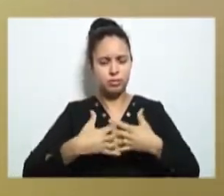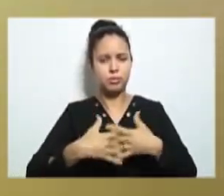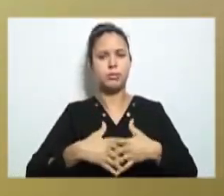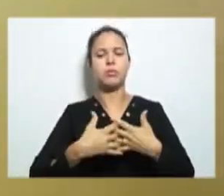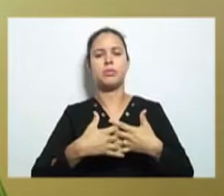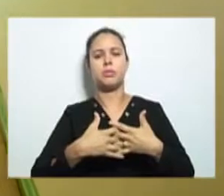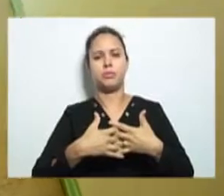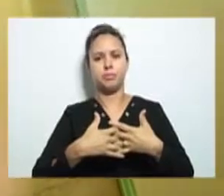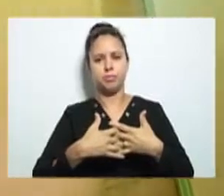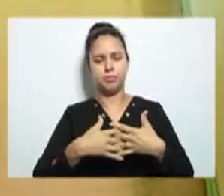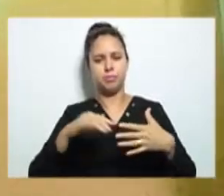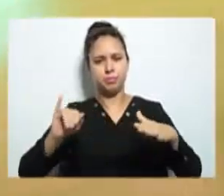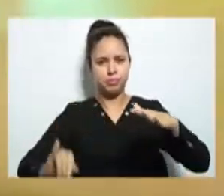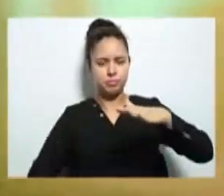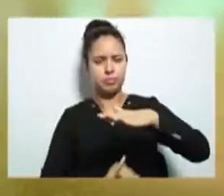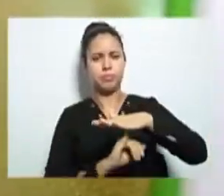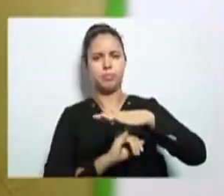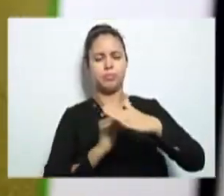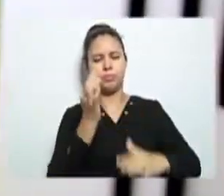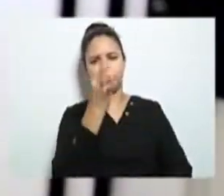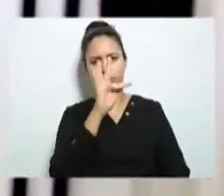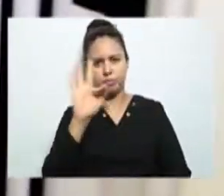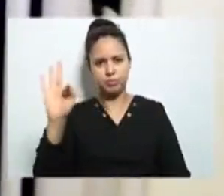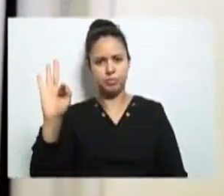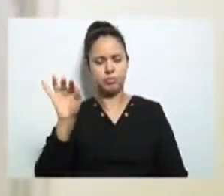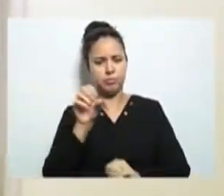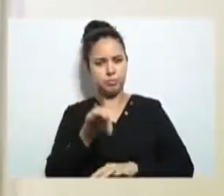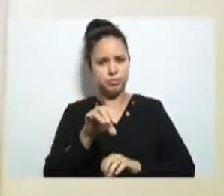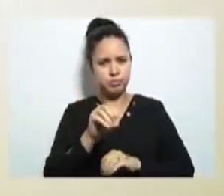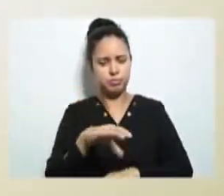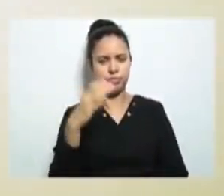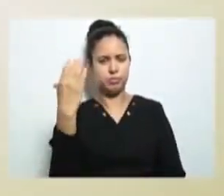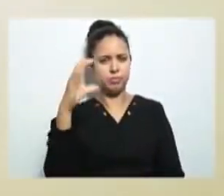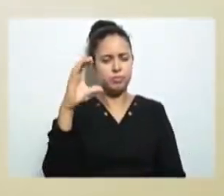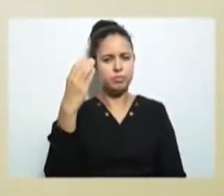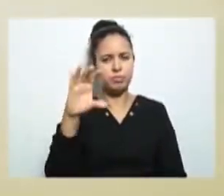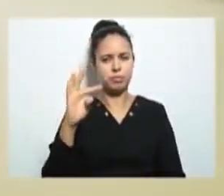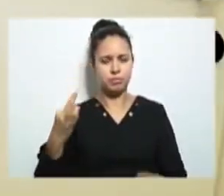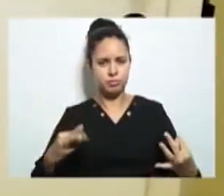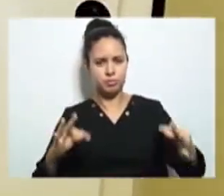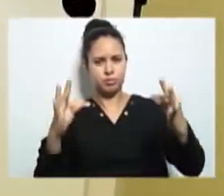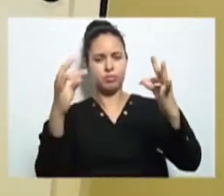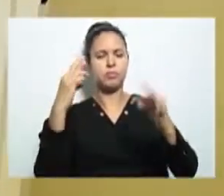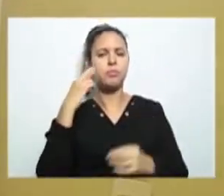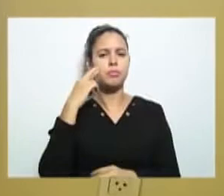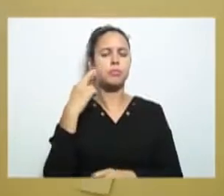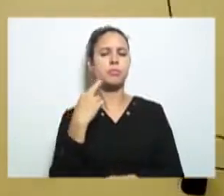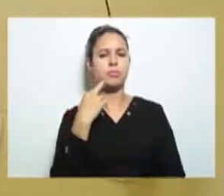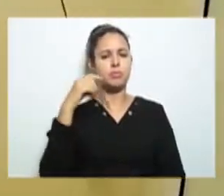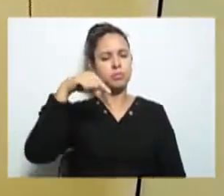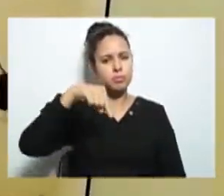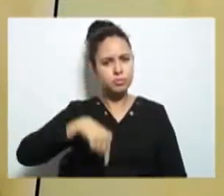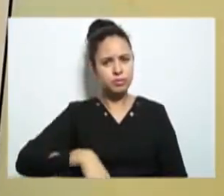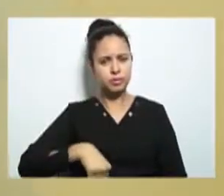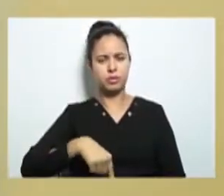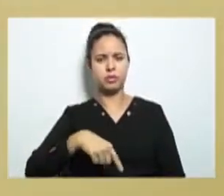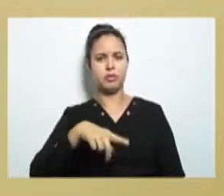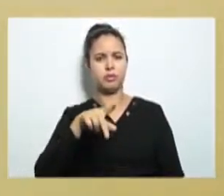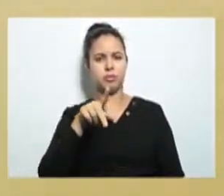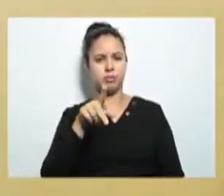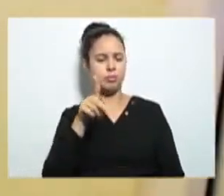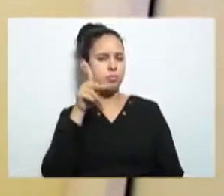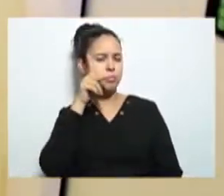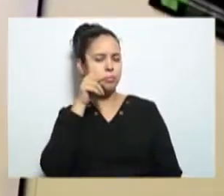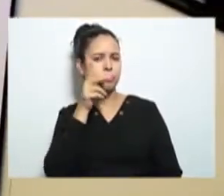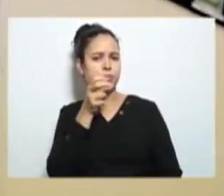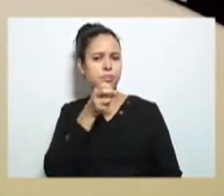de Educação, Ciência e Tecnologia de Rondônia, através do campus Porto Velho, Zona Norte,